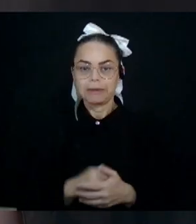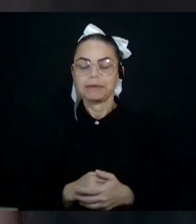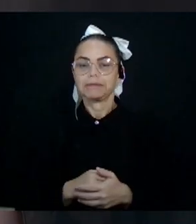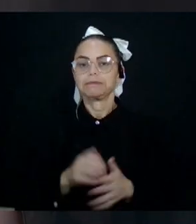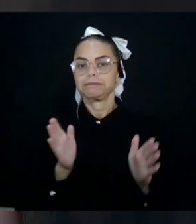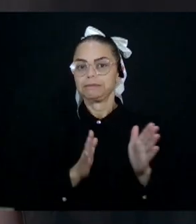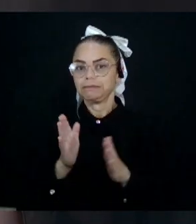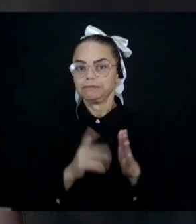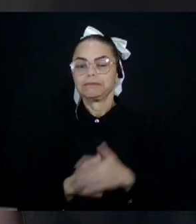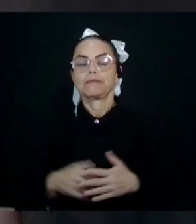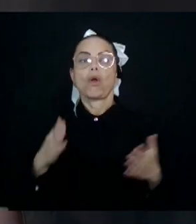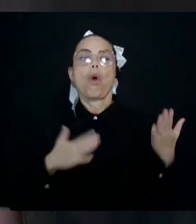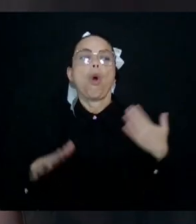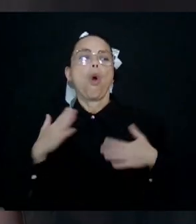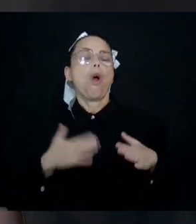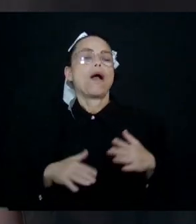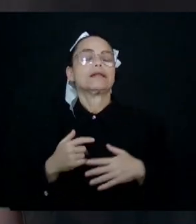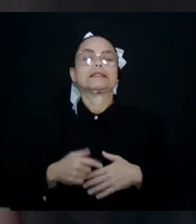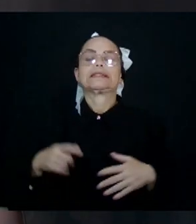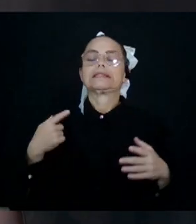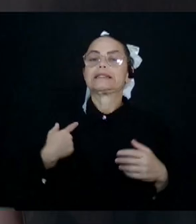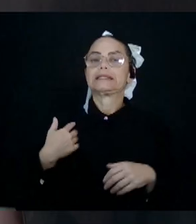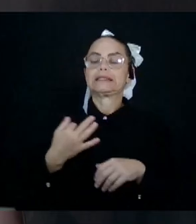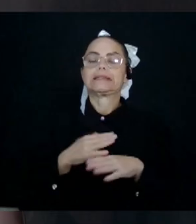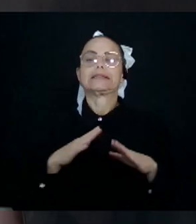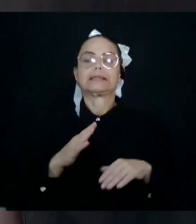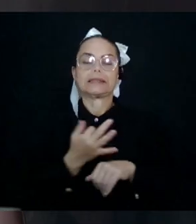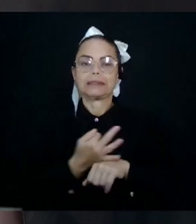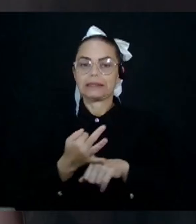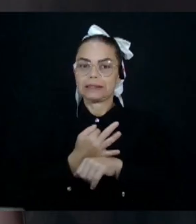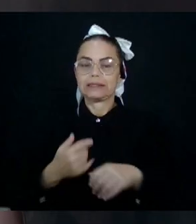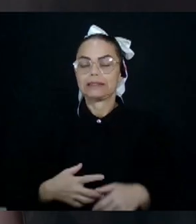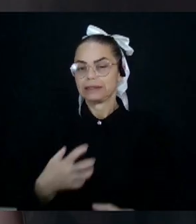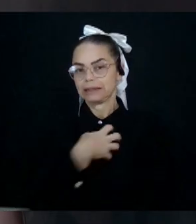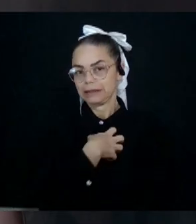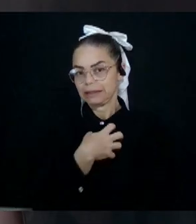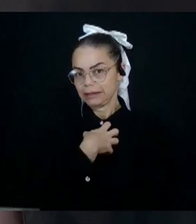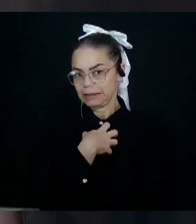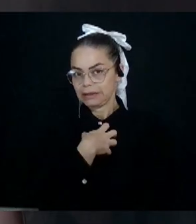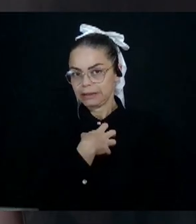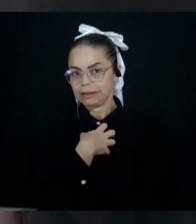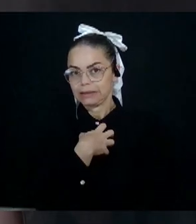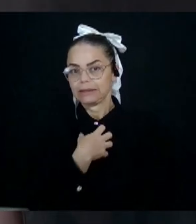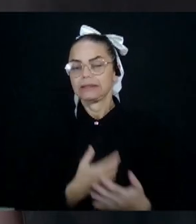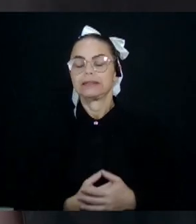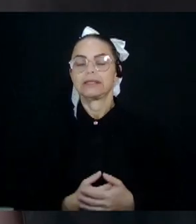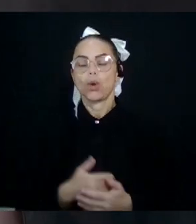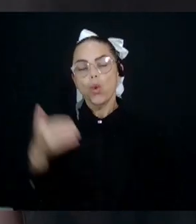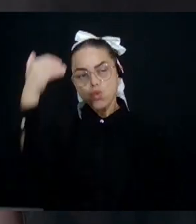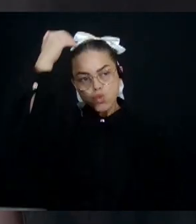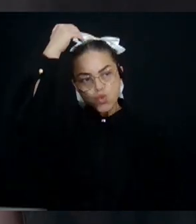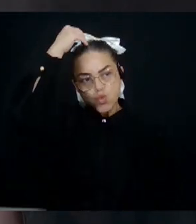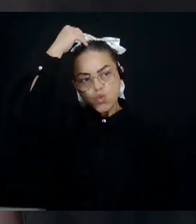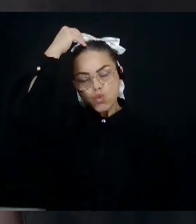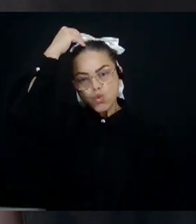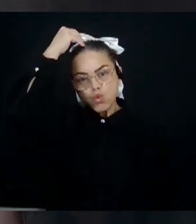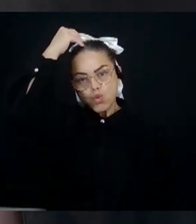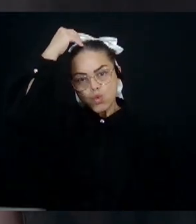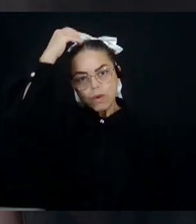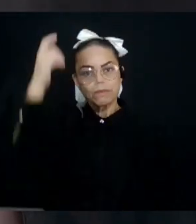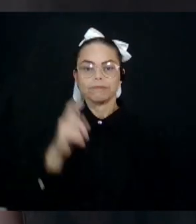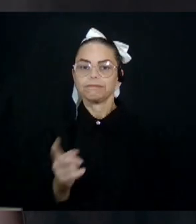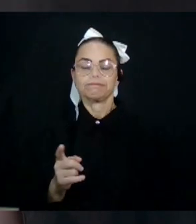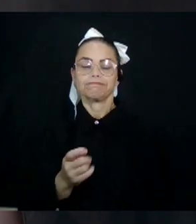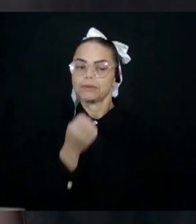de lazer e de relaxamento, esse sentimento de de culpa mesmo, né, de não estar sendo